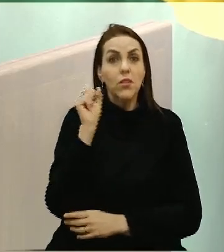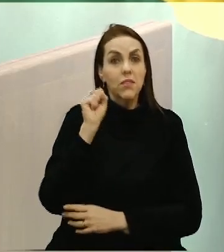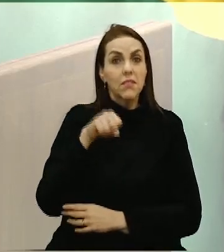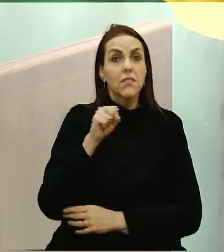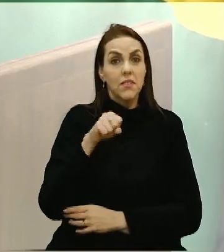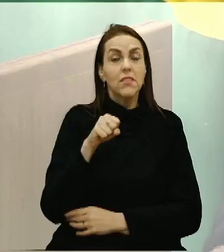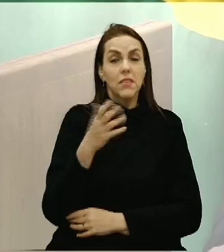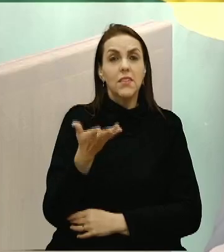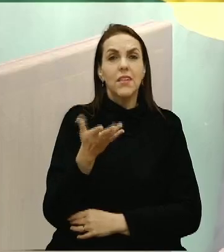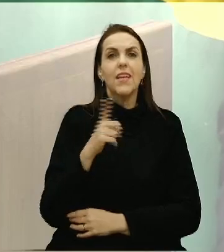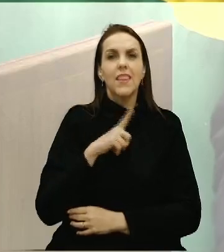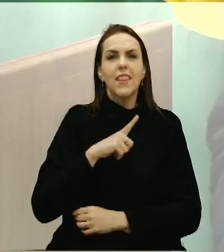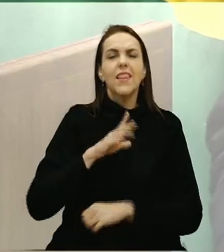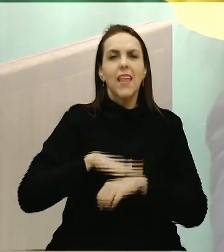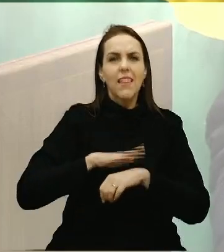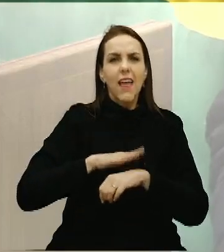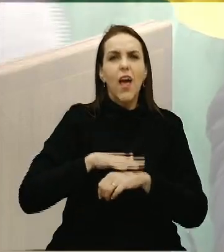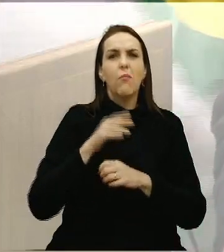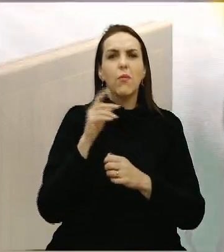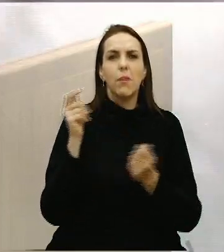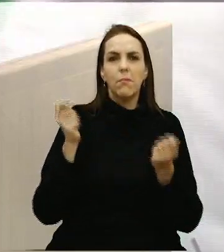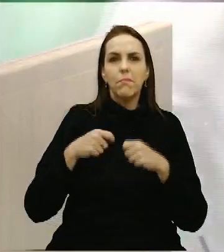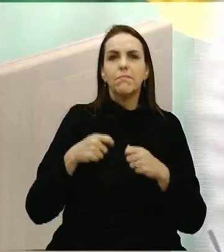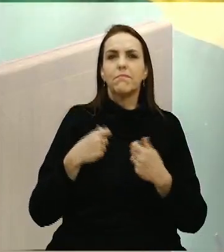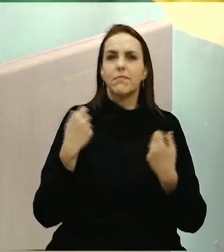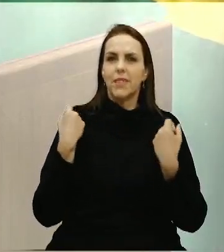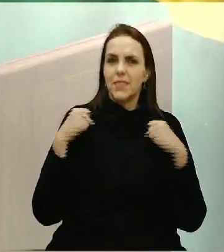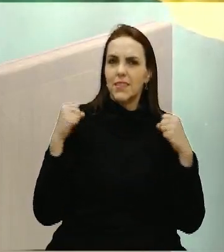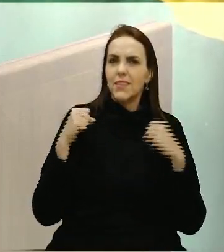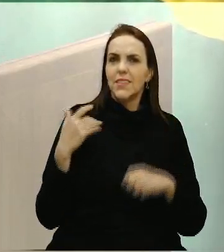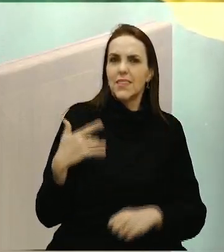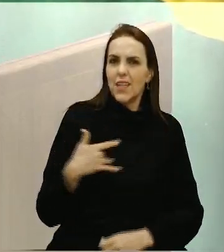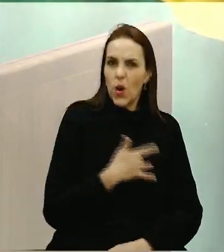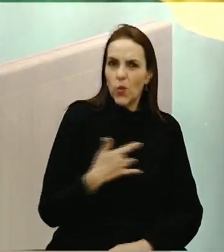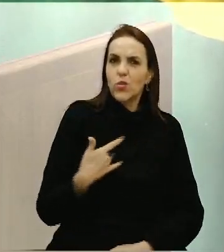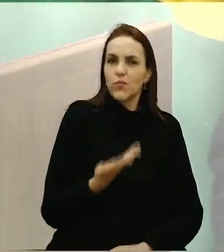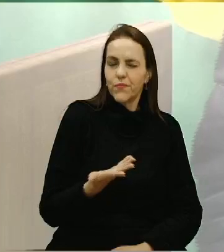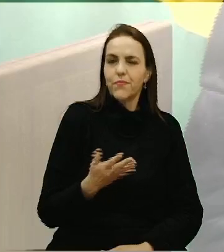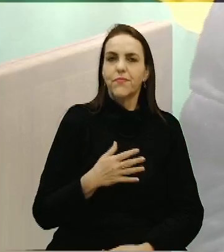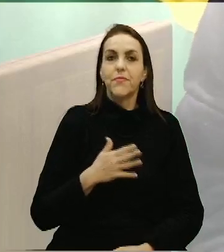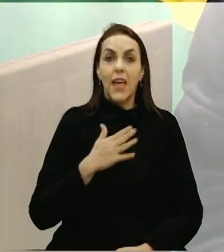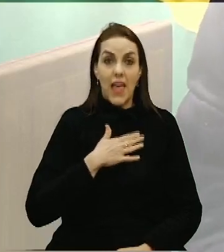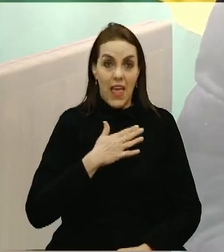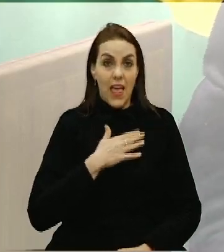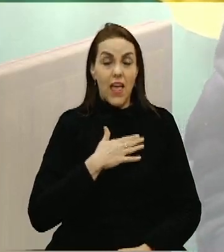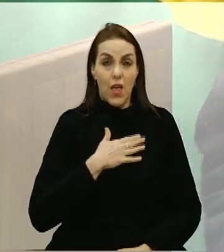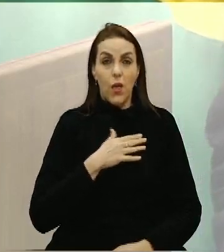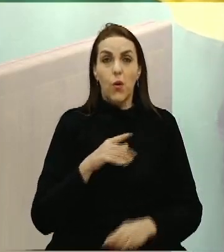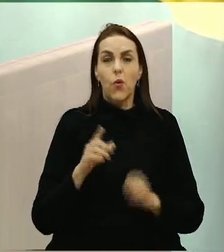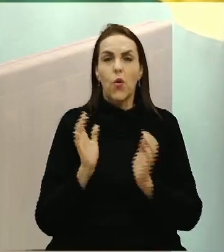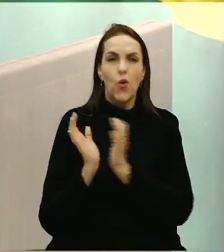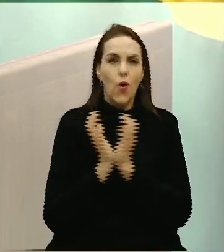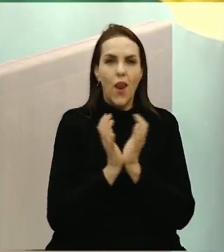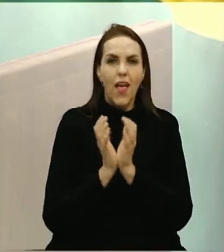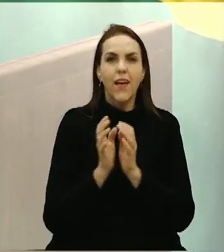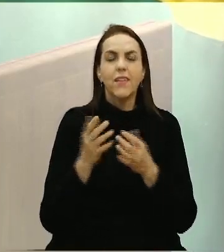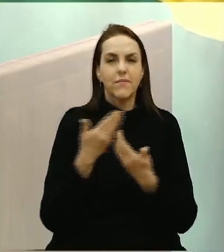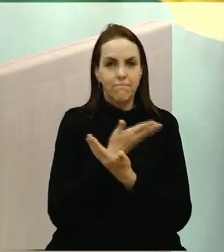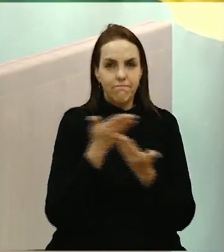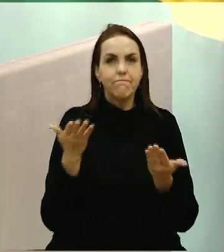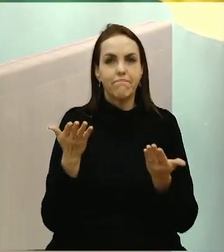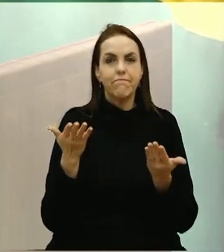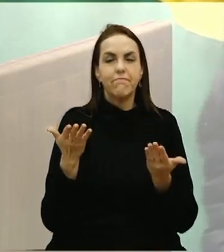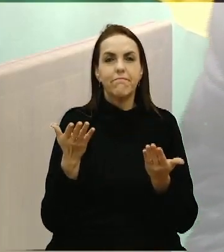a gente tirar um tempo. E eu, Tequila, e nobres colegas,